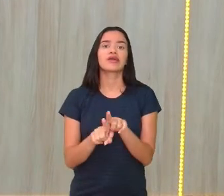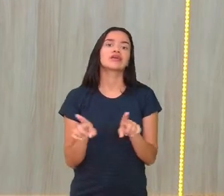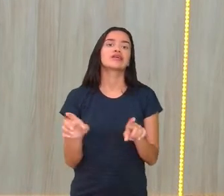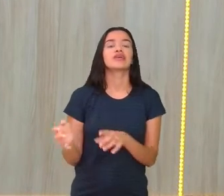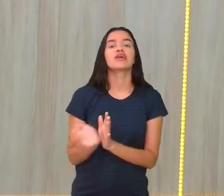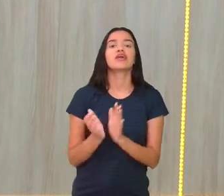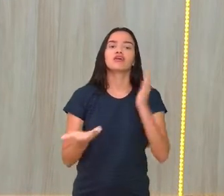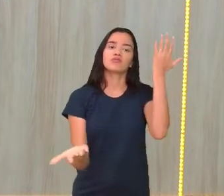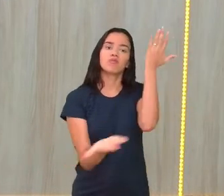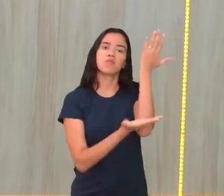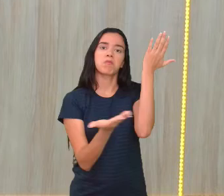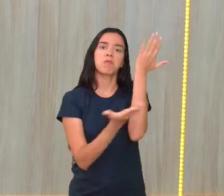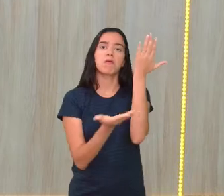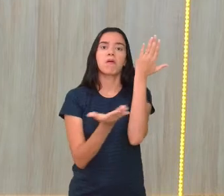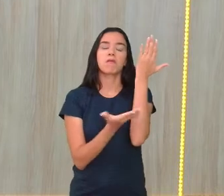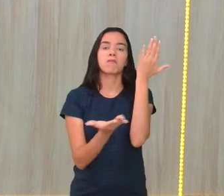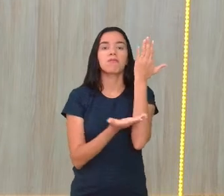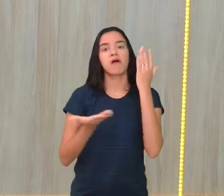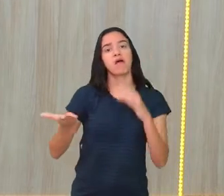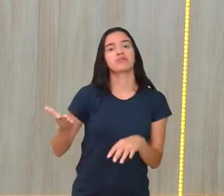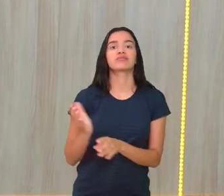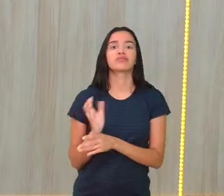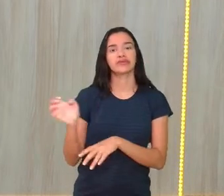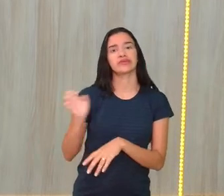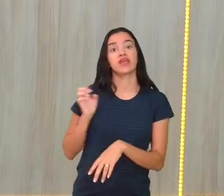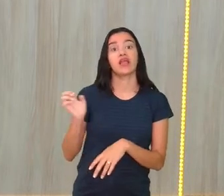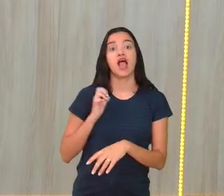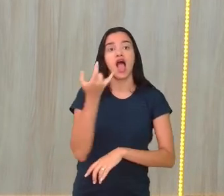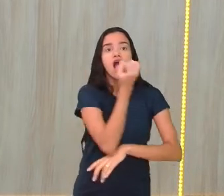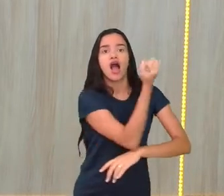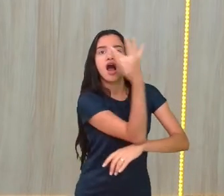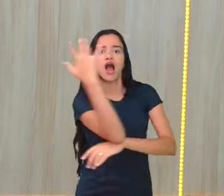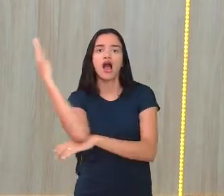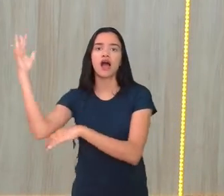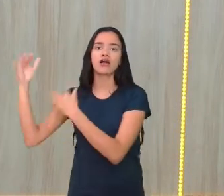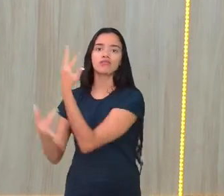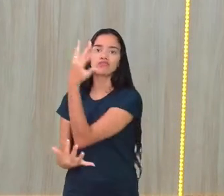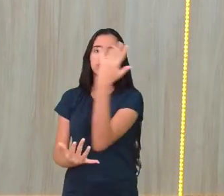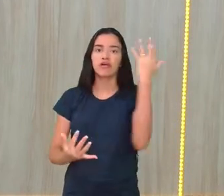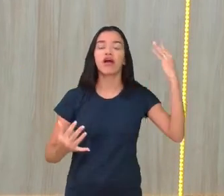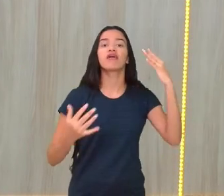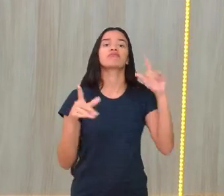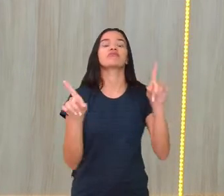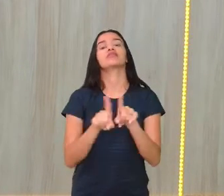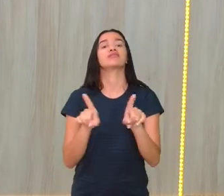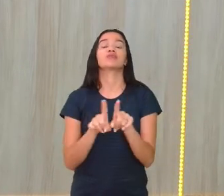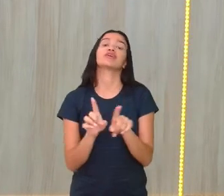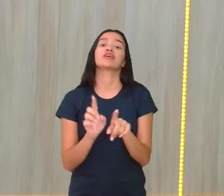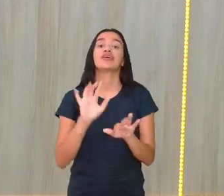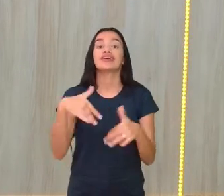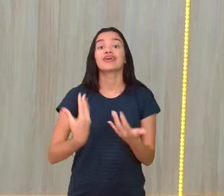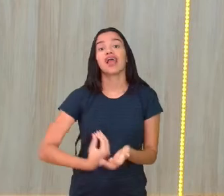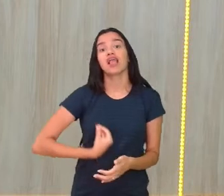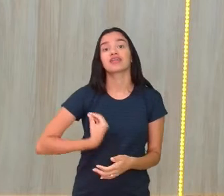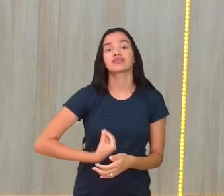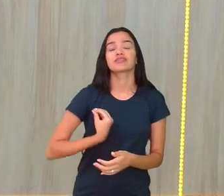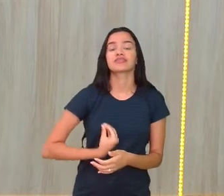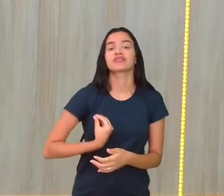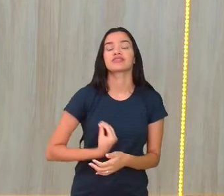em madeira de cedro, né? Árvores de cedro. Inclusive, existem,